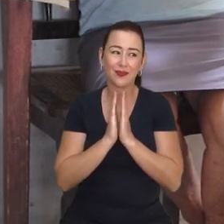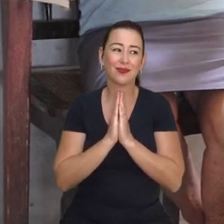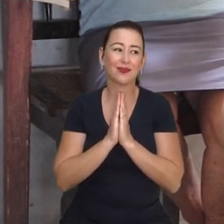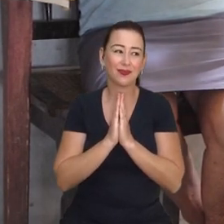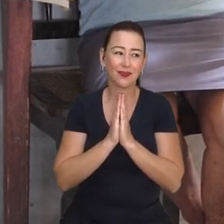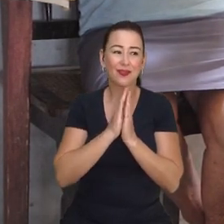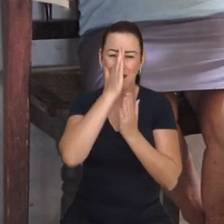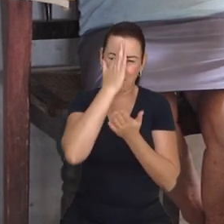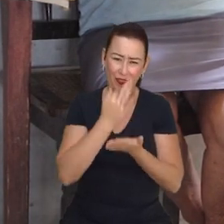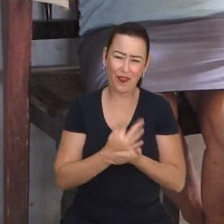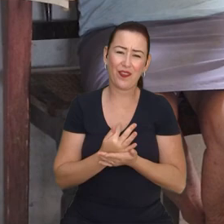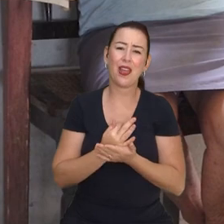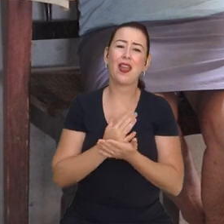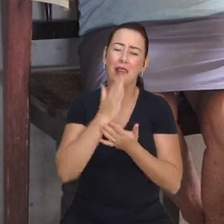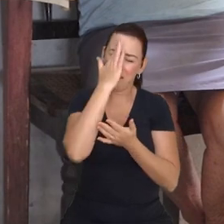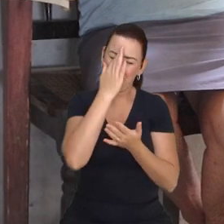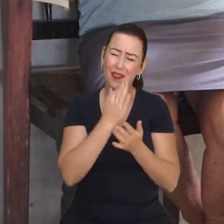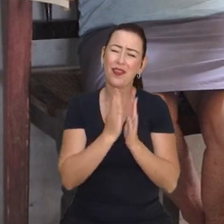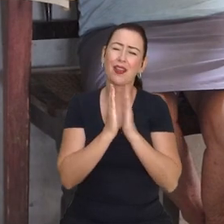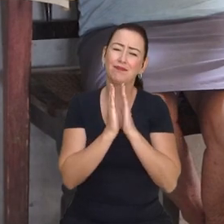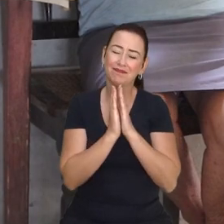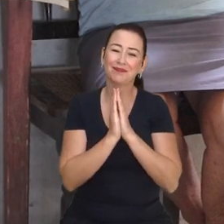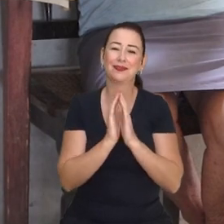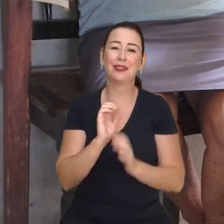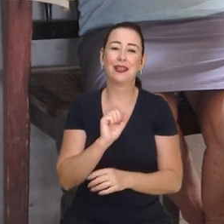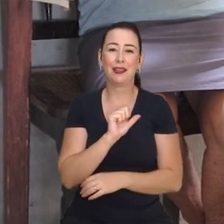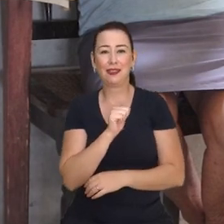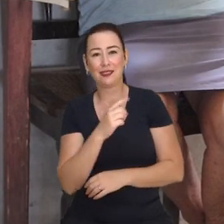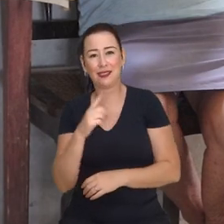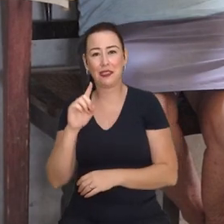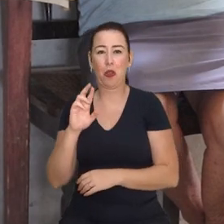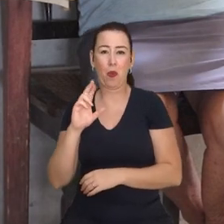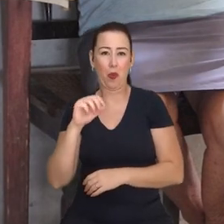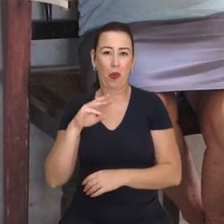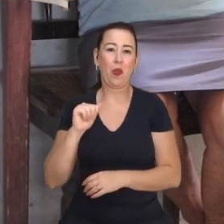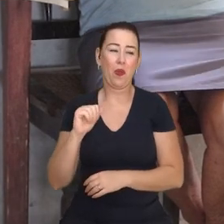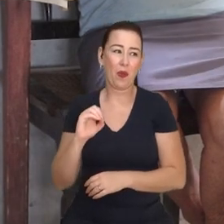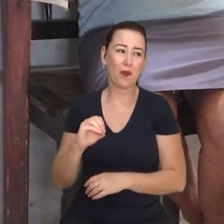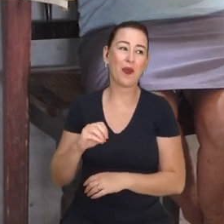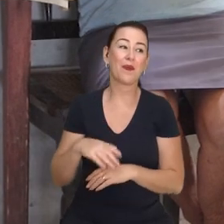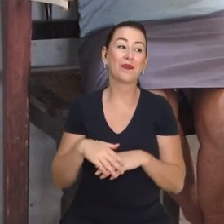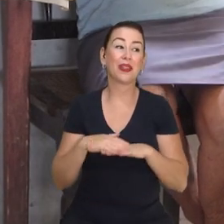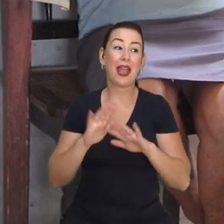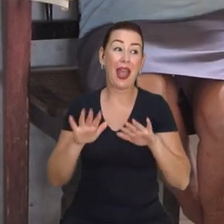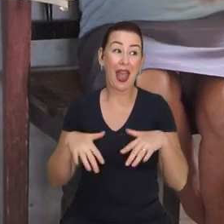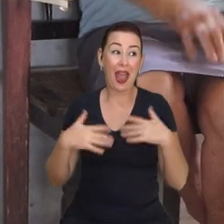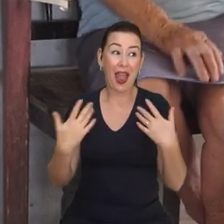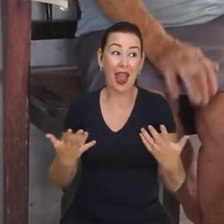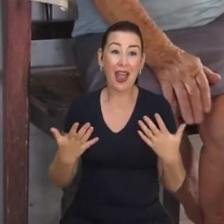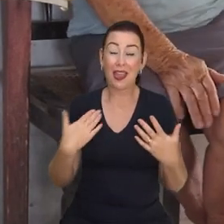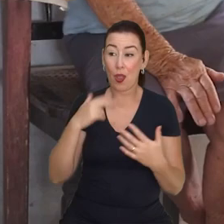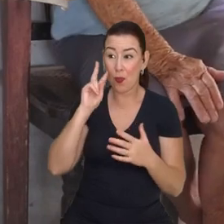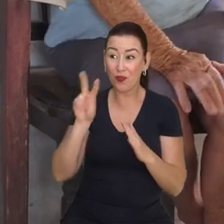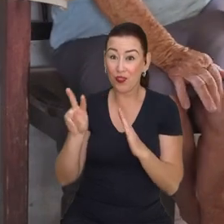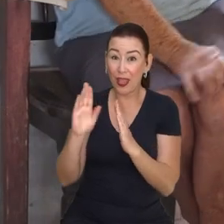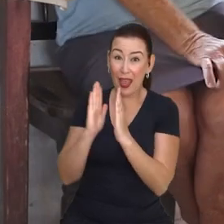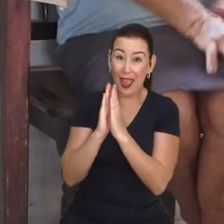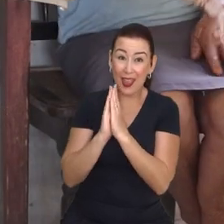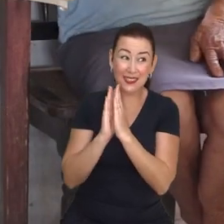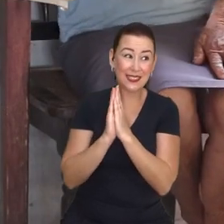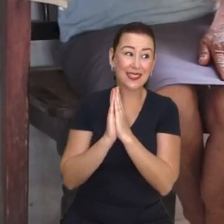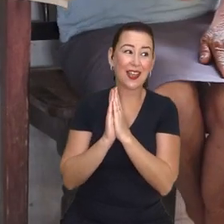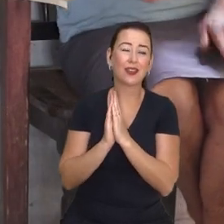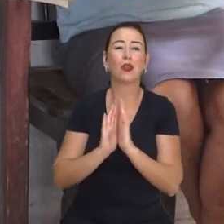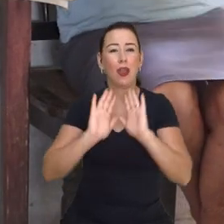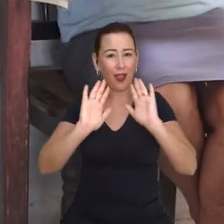Encomenda Santa Luz, minha pedra Santa Cruz, São Romão de Roma. Aí foi terminando. Aí essa hora que eu vi ela rezando, eu